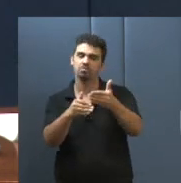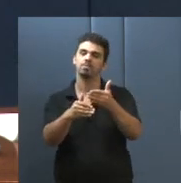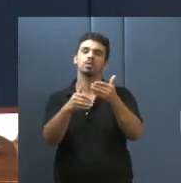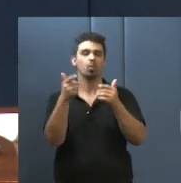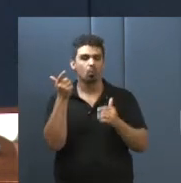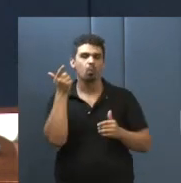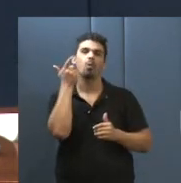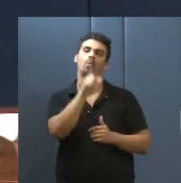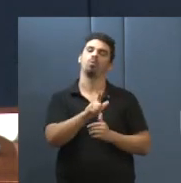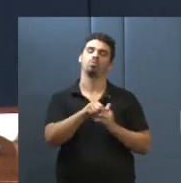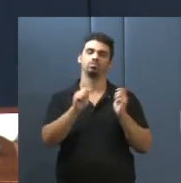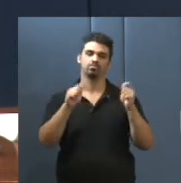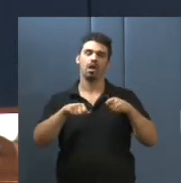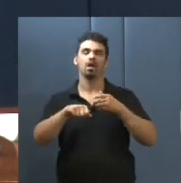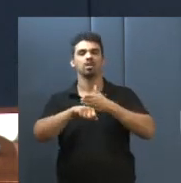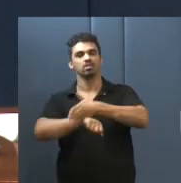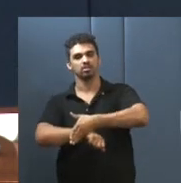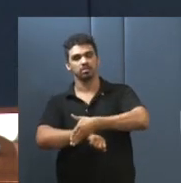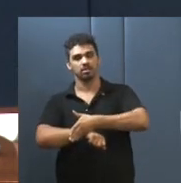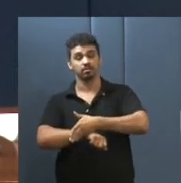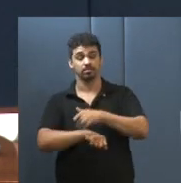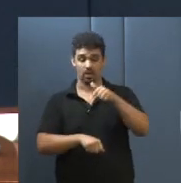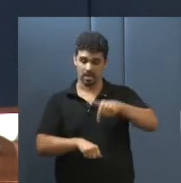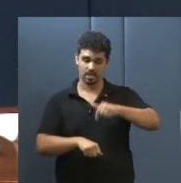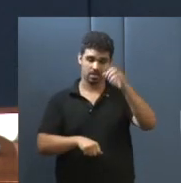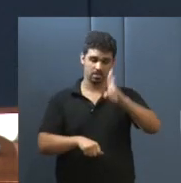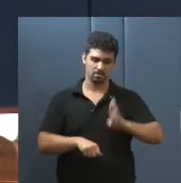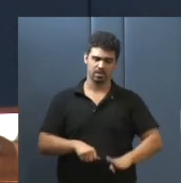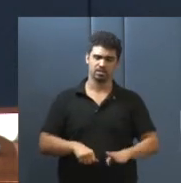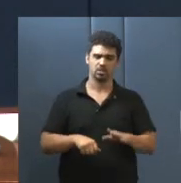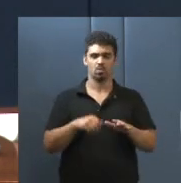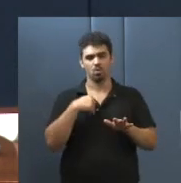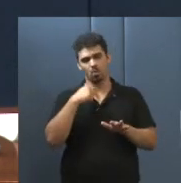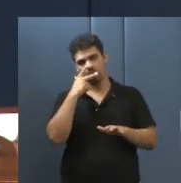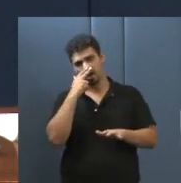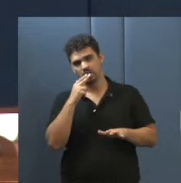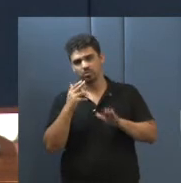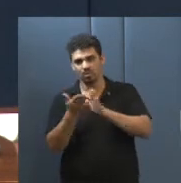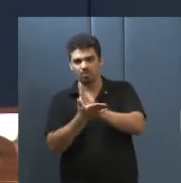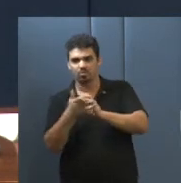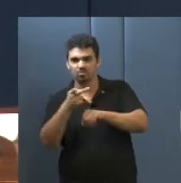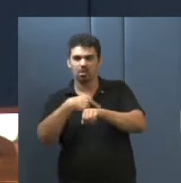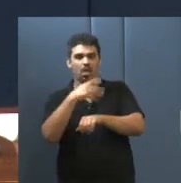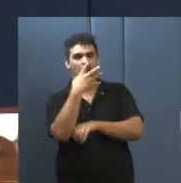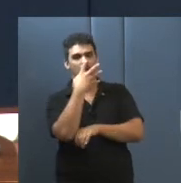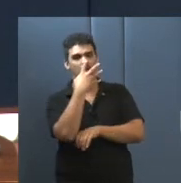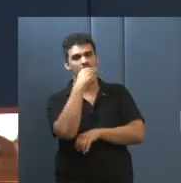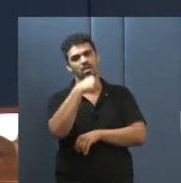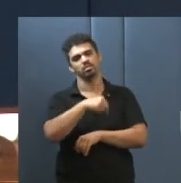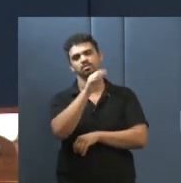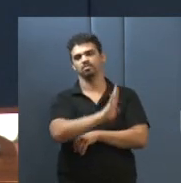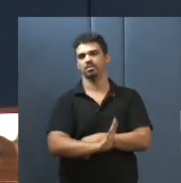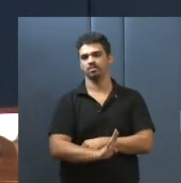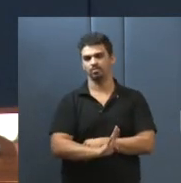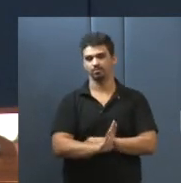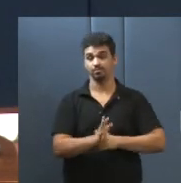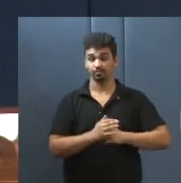Eu acho que o exemplo do Brasil inspira outros países a entrarem também. Mas, no caso